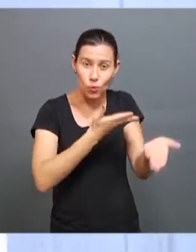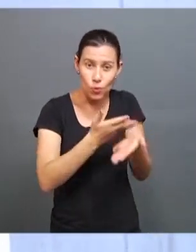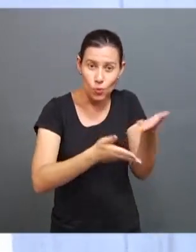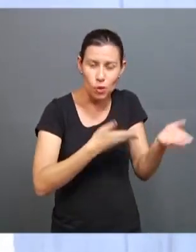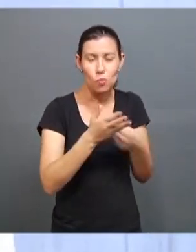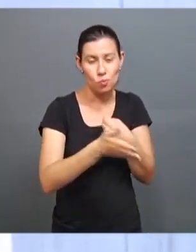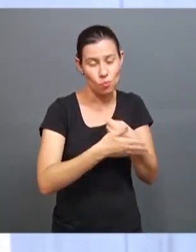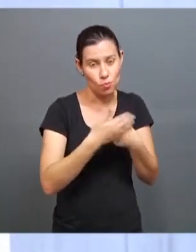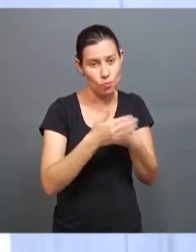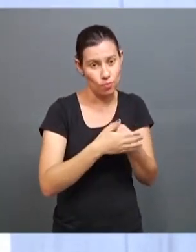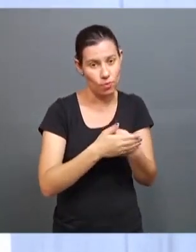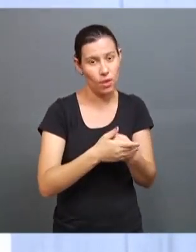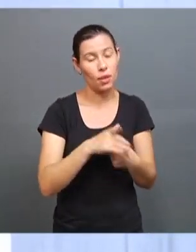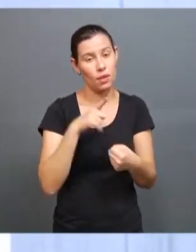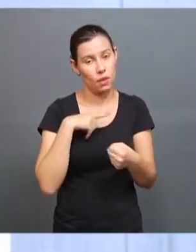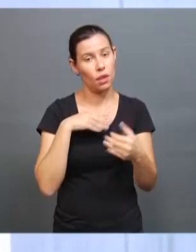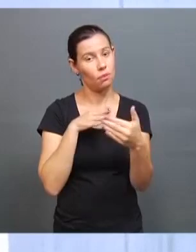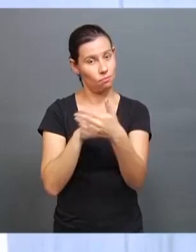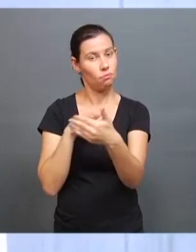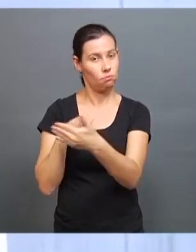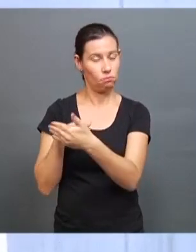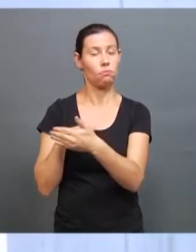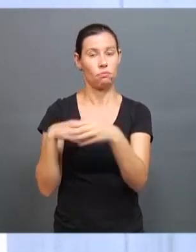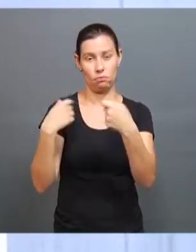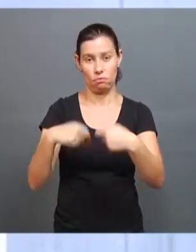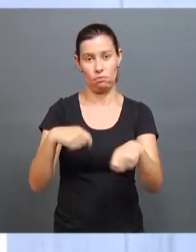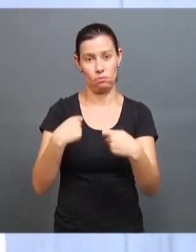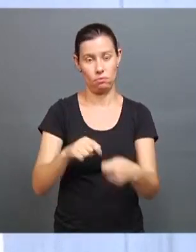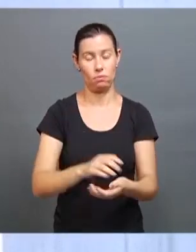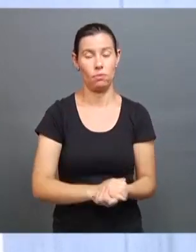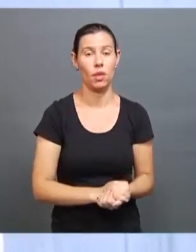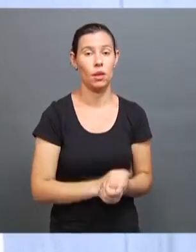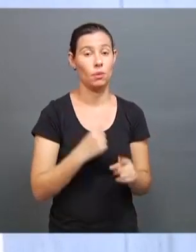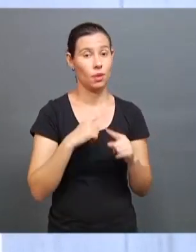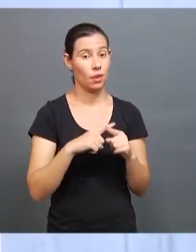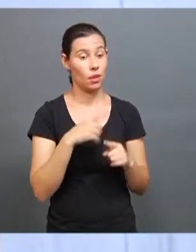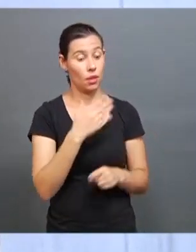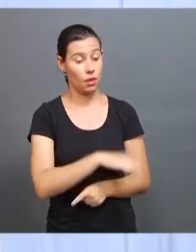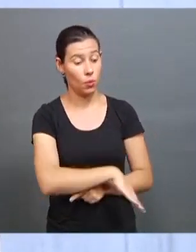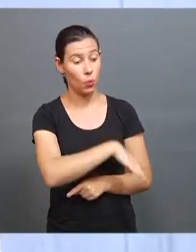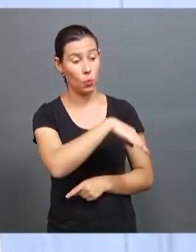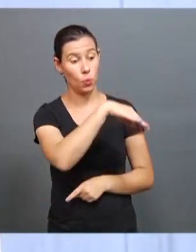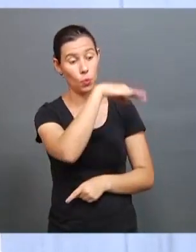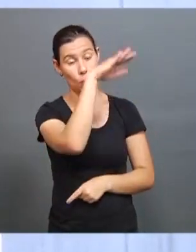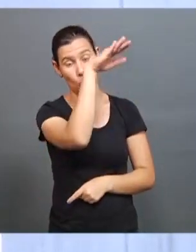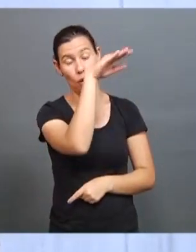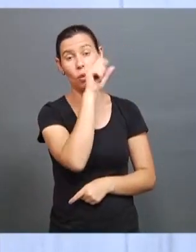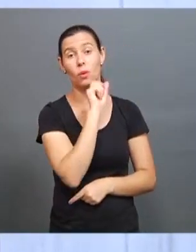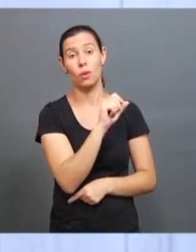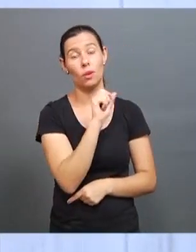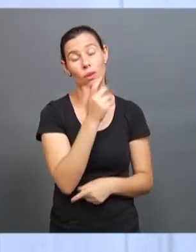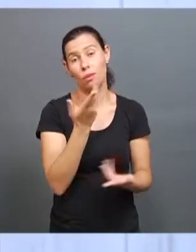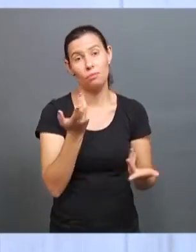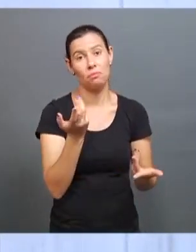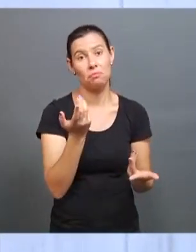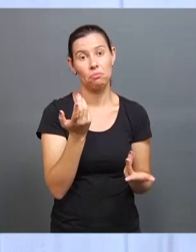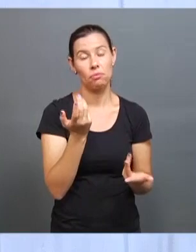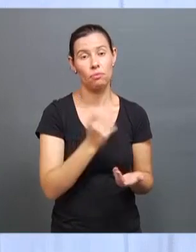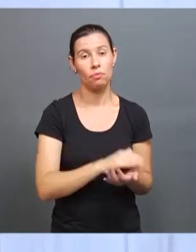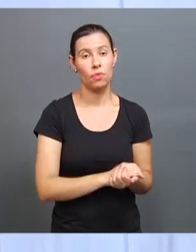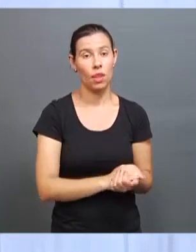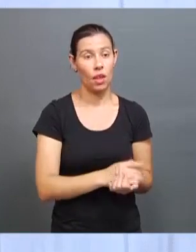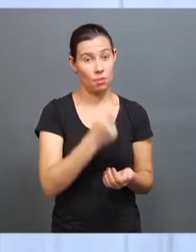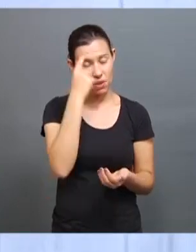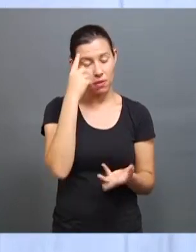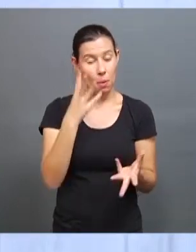Uhum. Mas os limites, eles devem existir, porque senão a gente vai passar a ter crianças totalmente, assim, tudo é